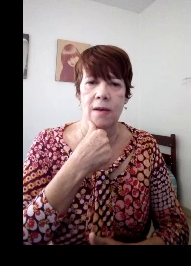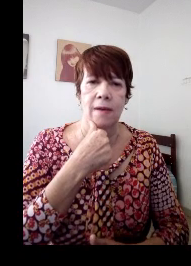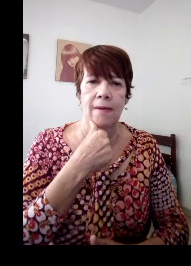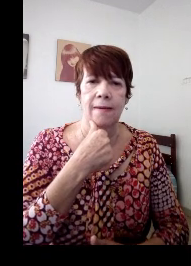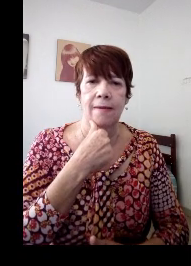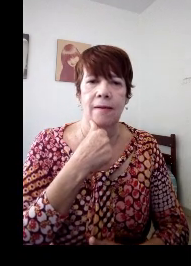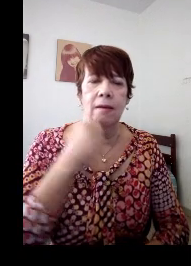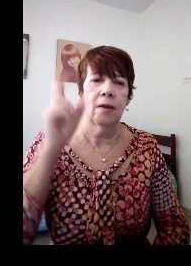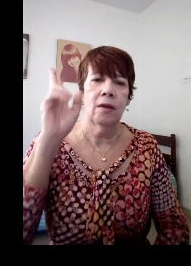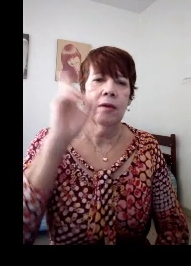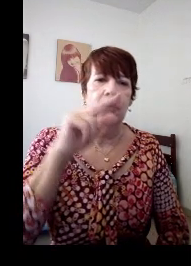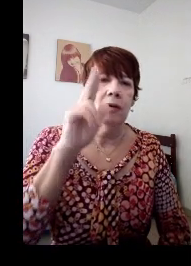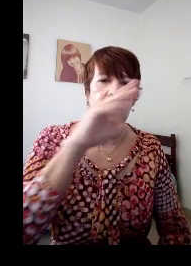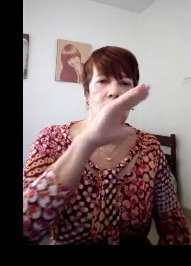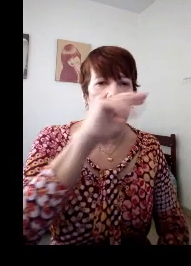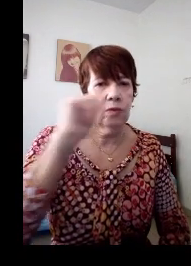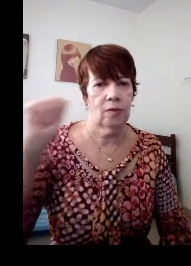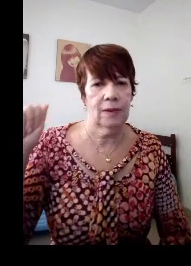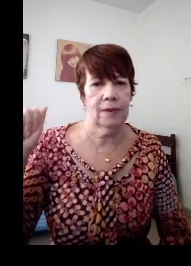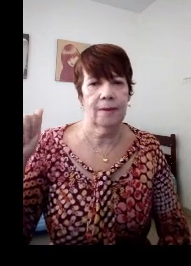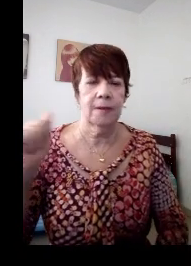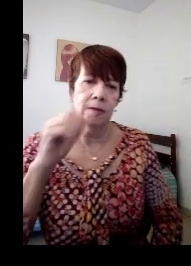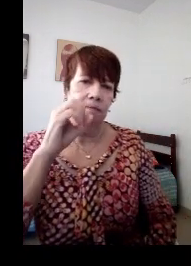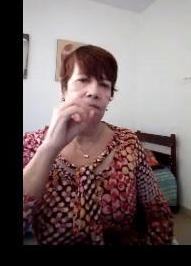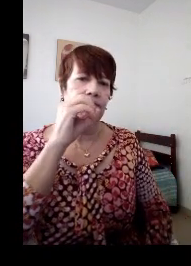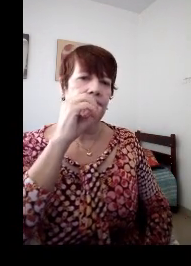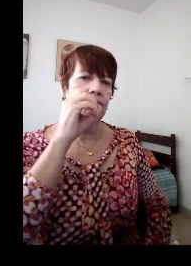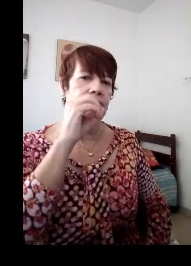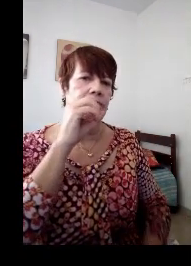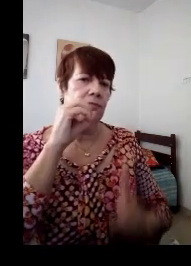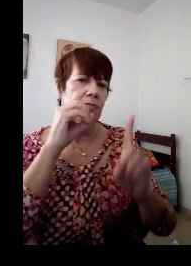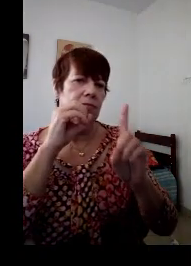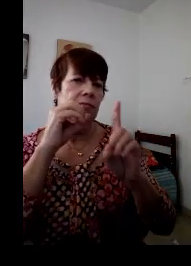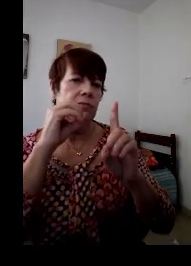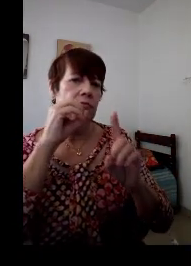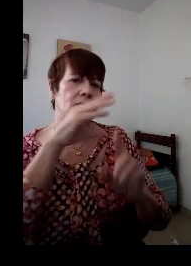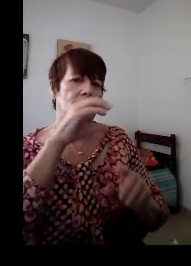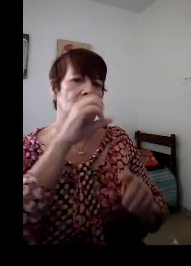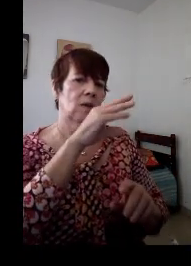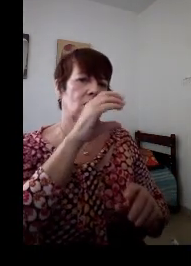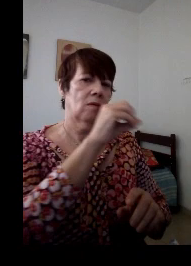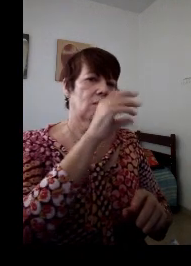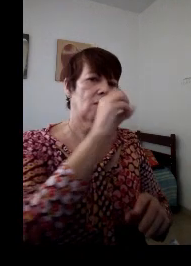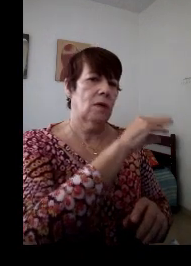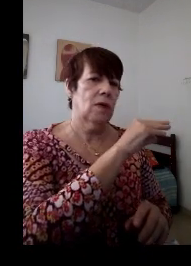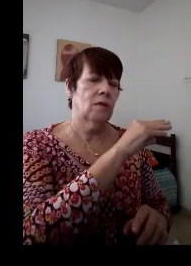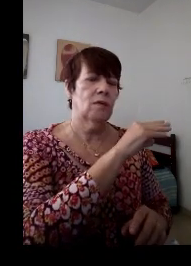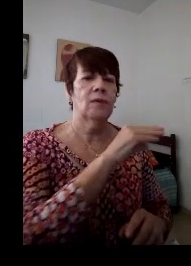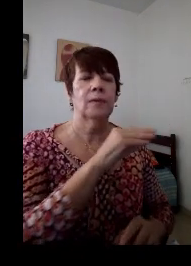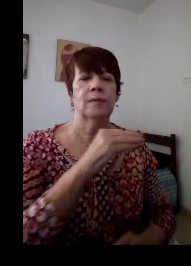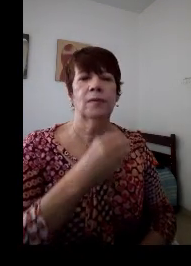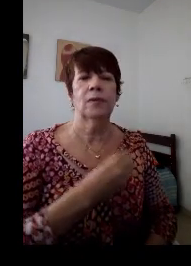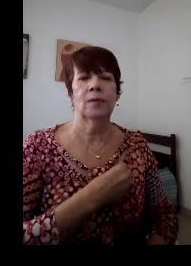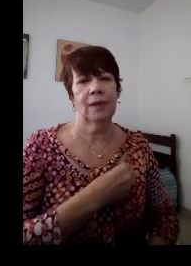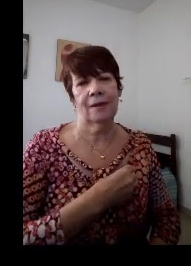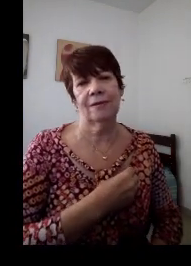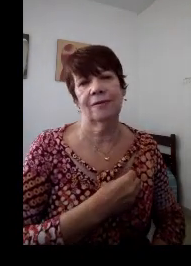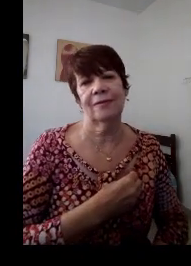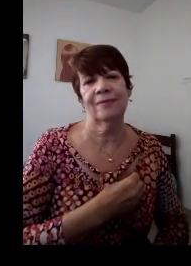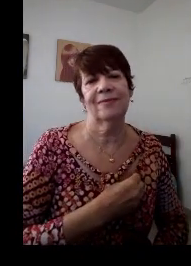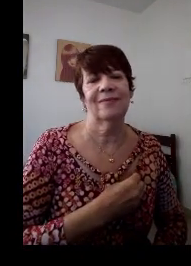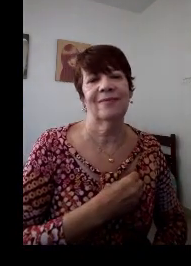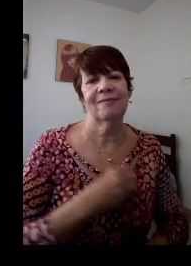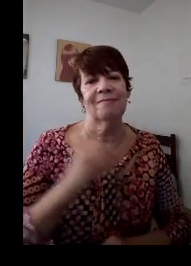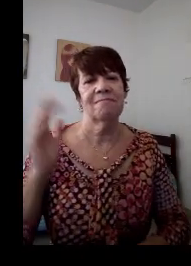vai me fazer pecar. E ele saiu correndo e tipo, seja lá o que Deus quiser, não